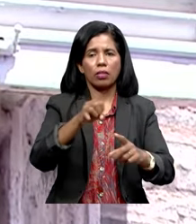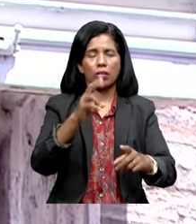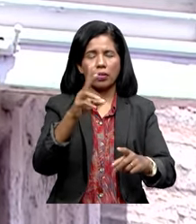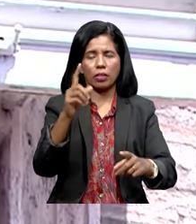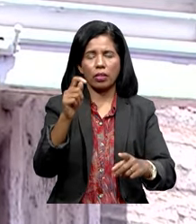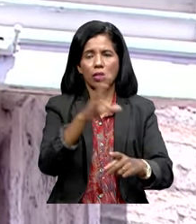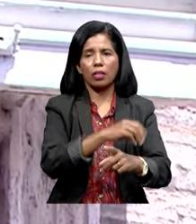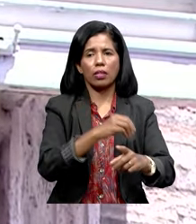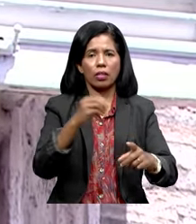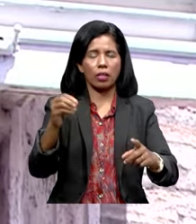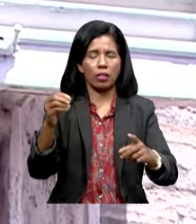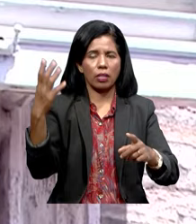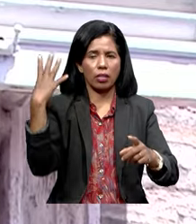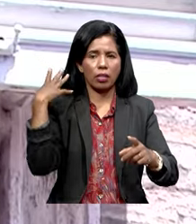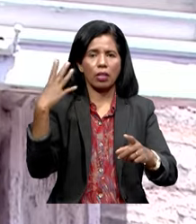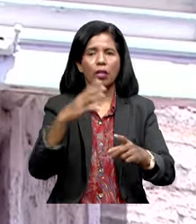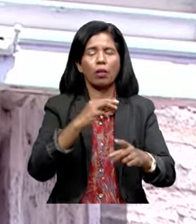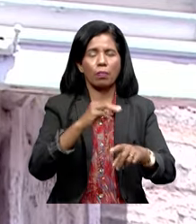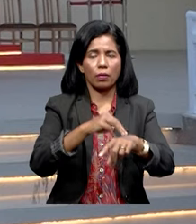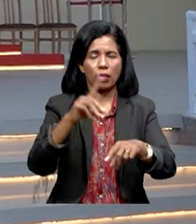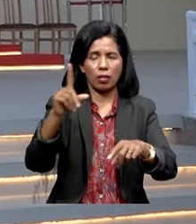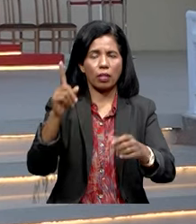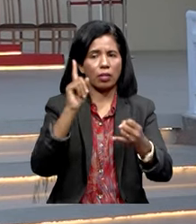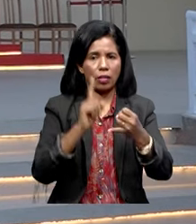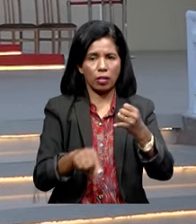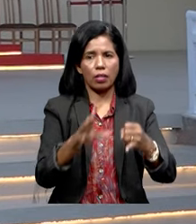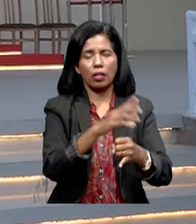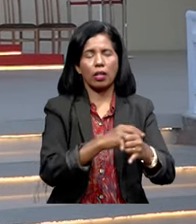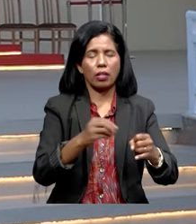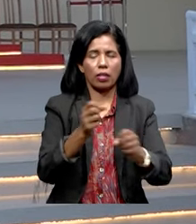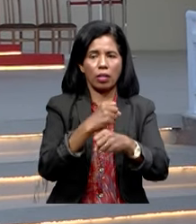Timor-Leste e anunciatura apostólica Motael, no Icusliu se